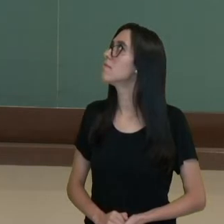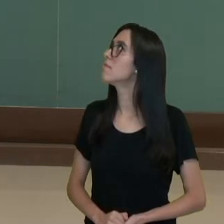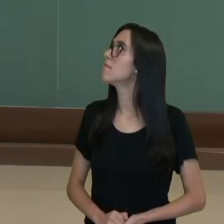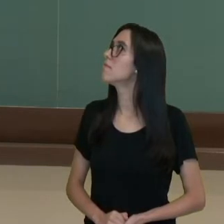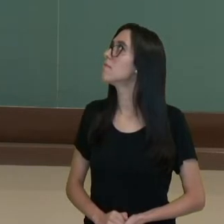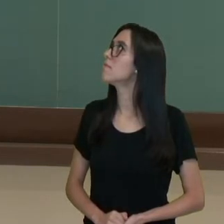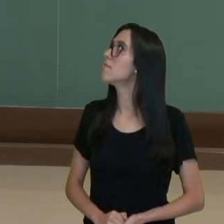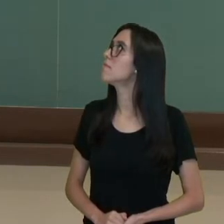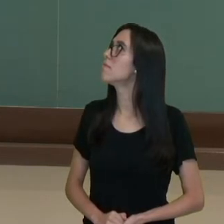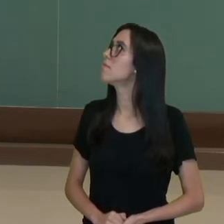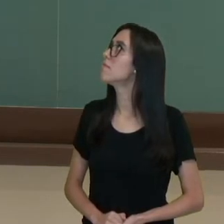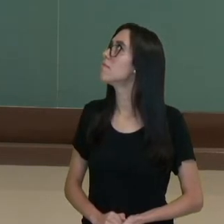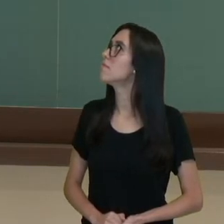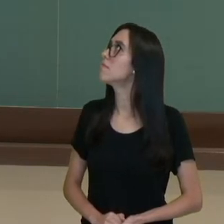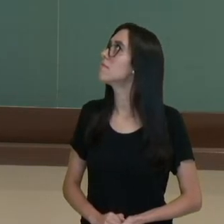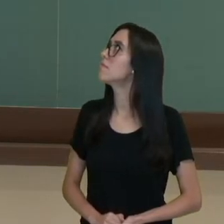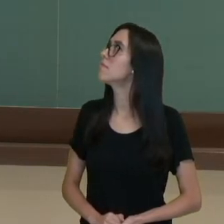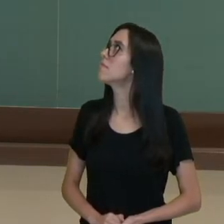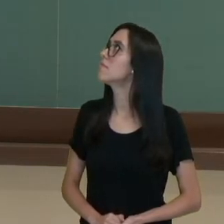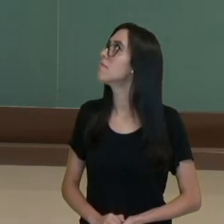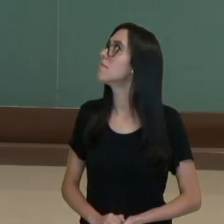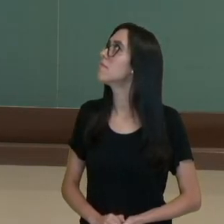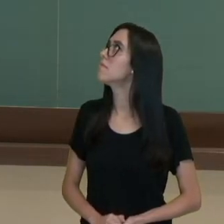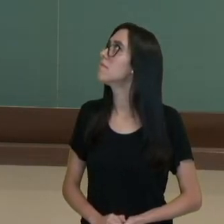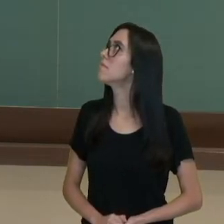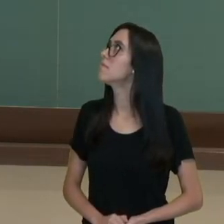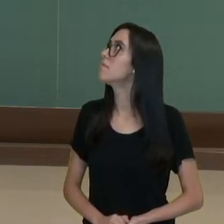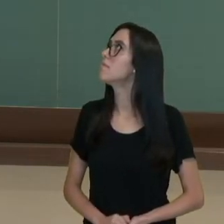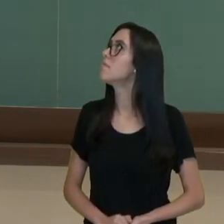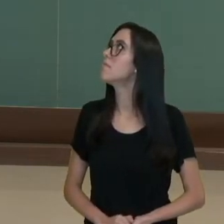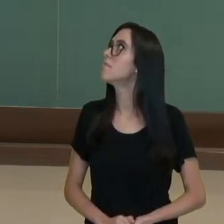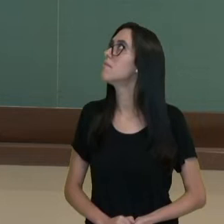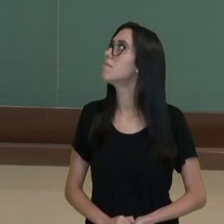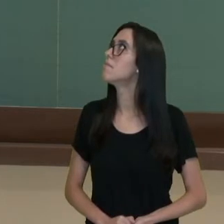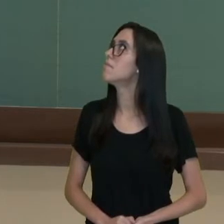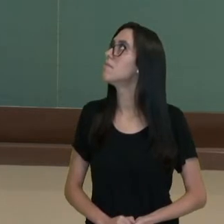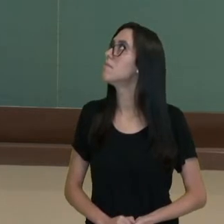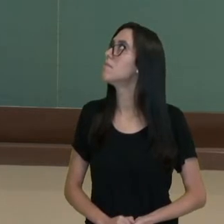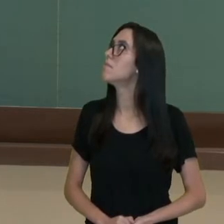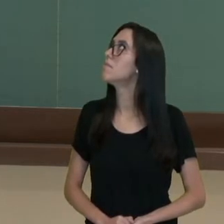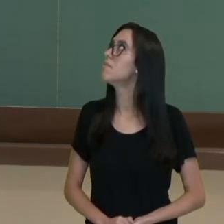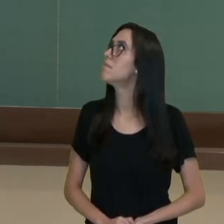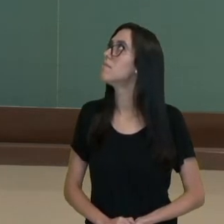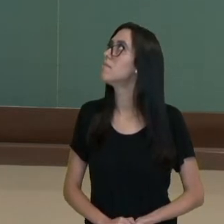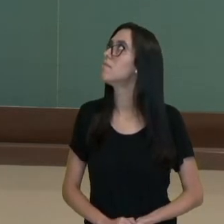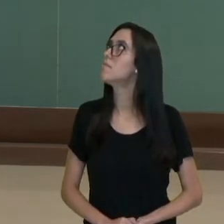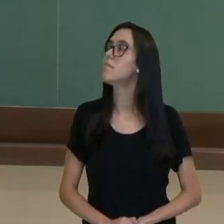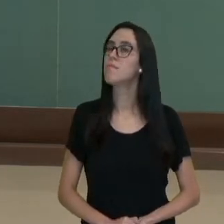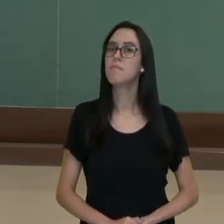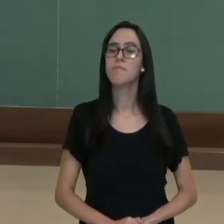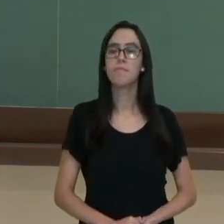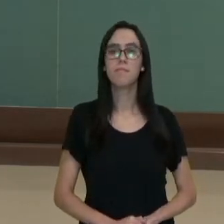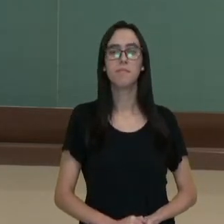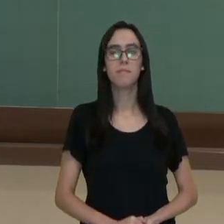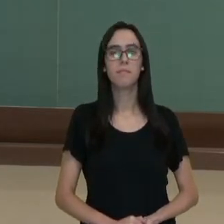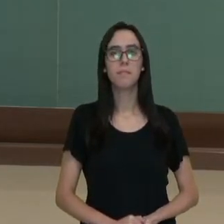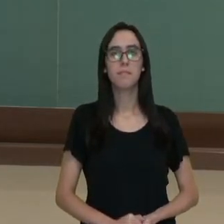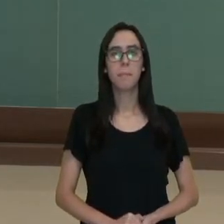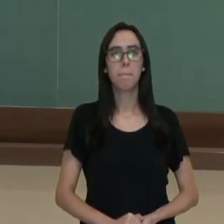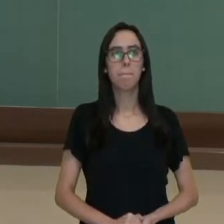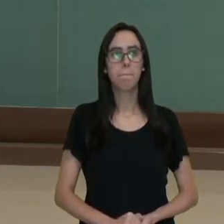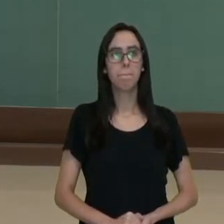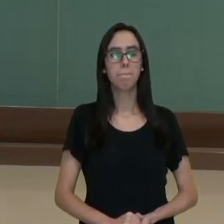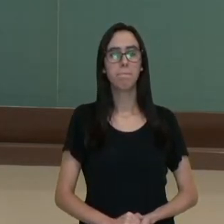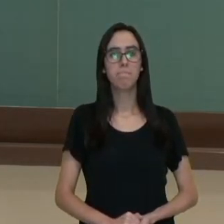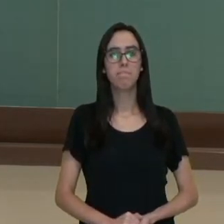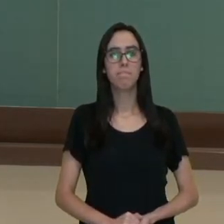P, pez, que é peixe. Q, de queso. R, o R, de raton, que é o